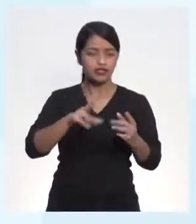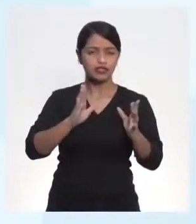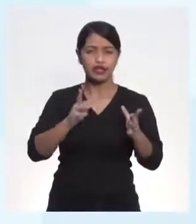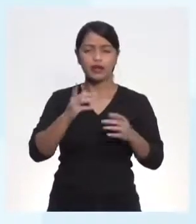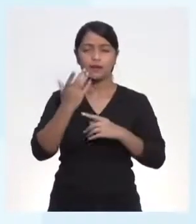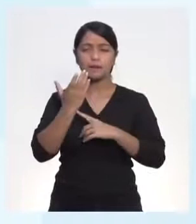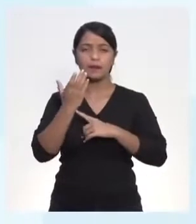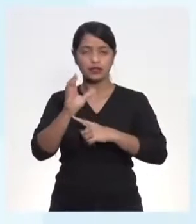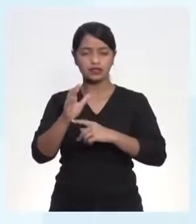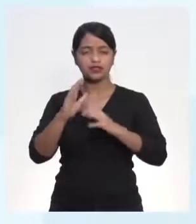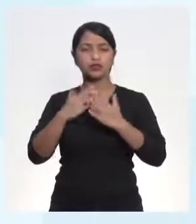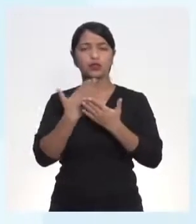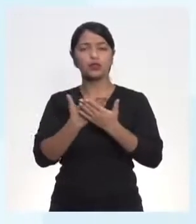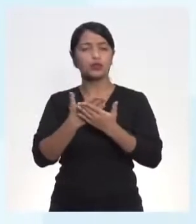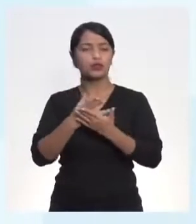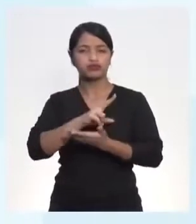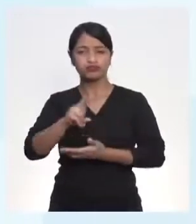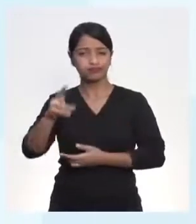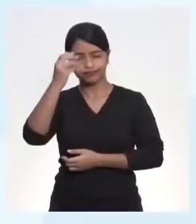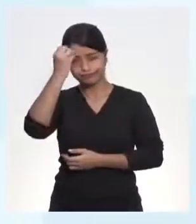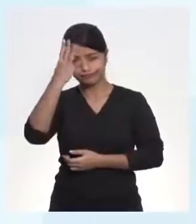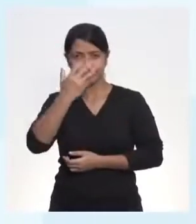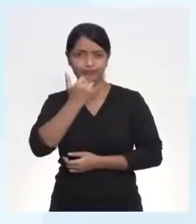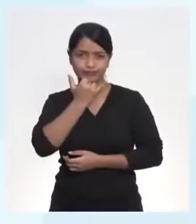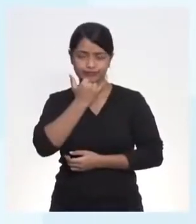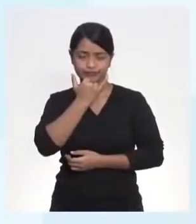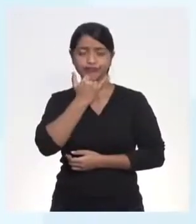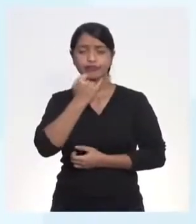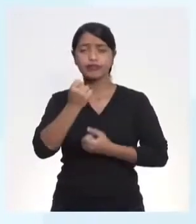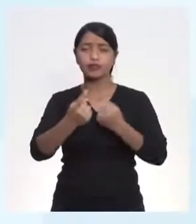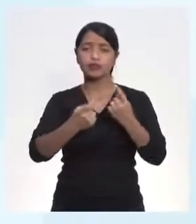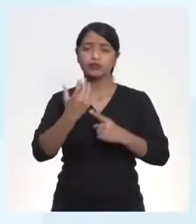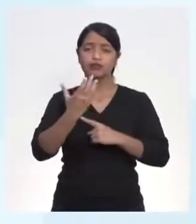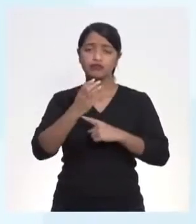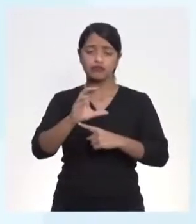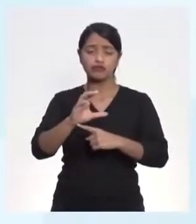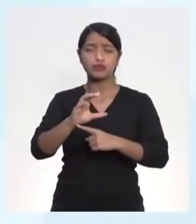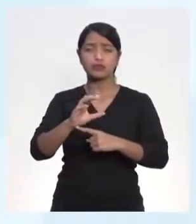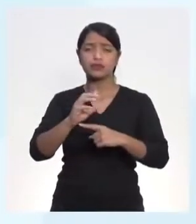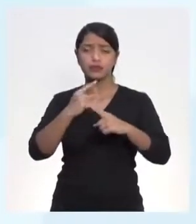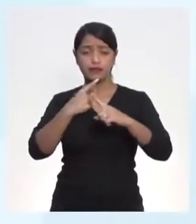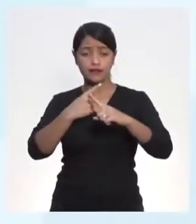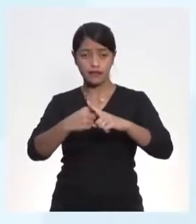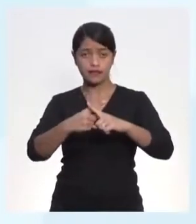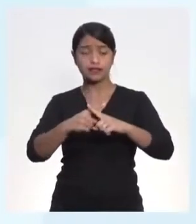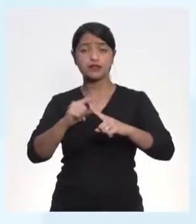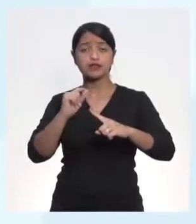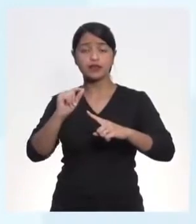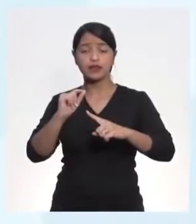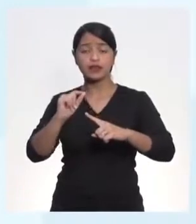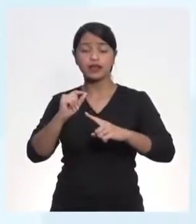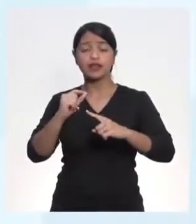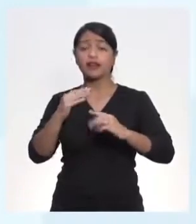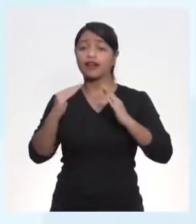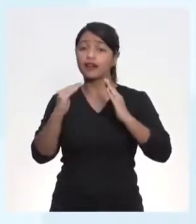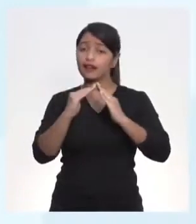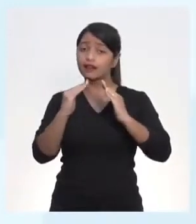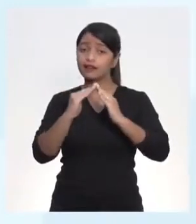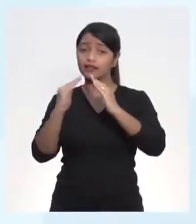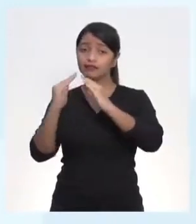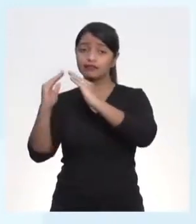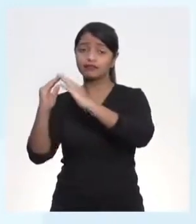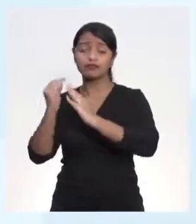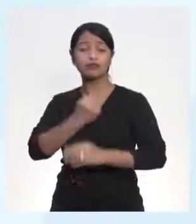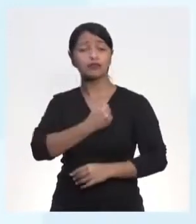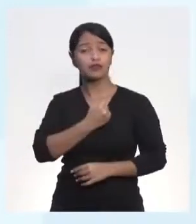o nome da escola, peço até desculpas, colocaram também como múltiplo a questão dos números da casa. Oh,